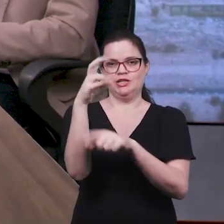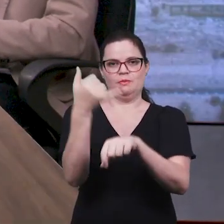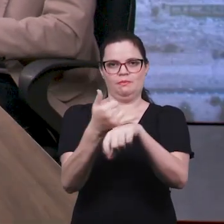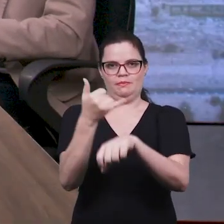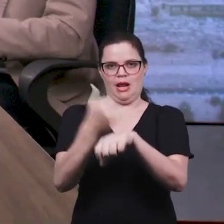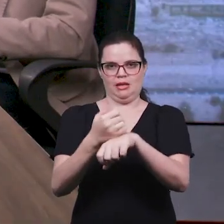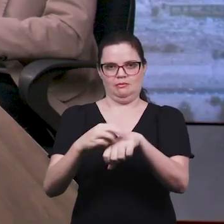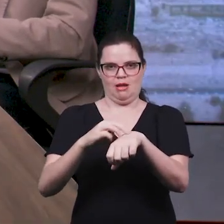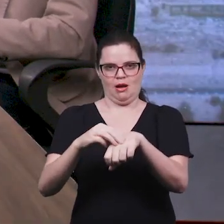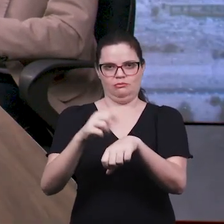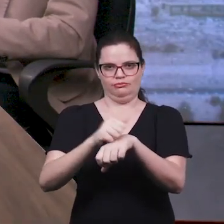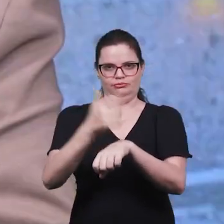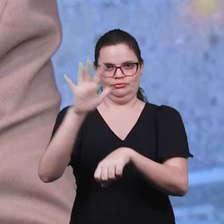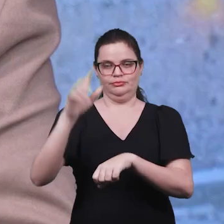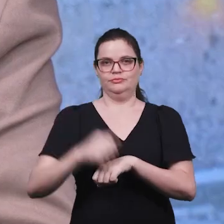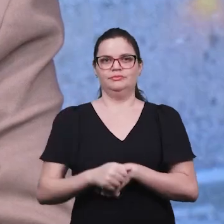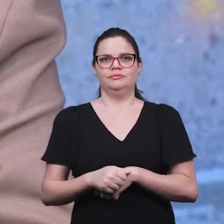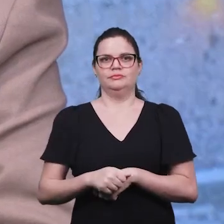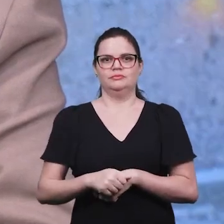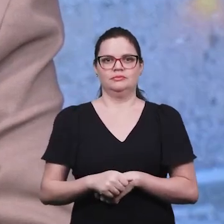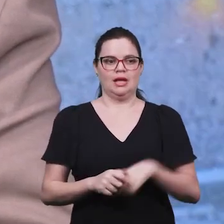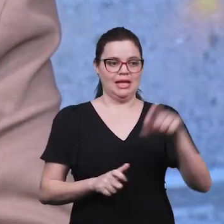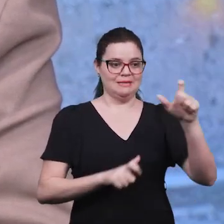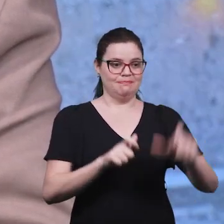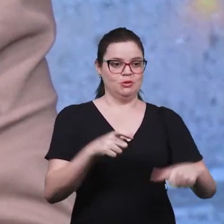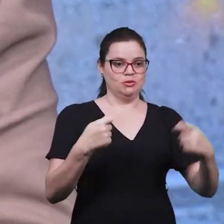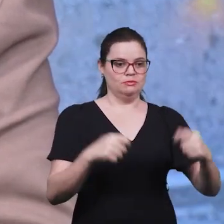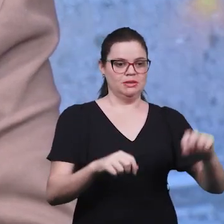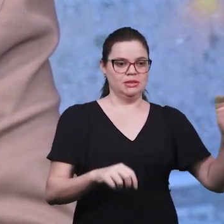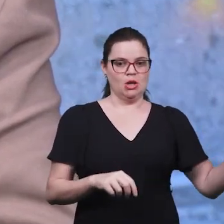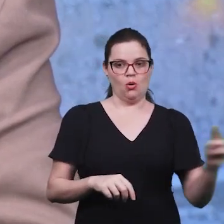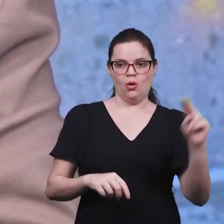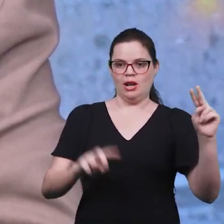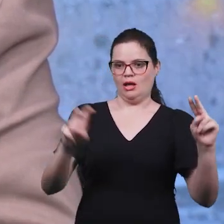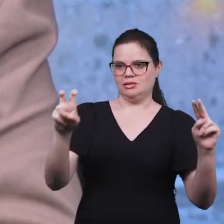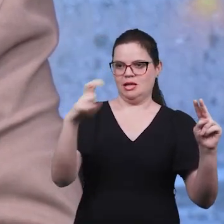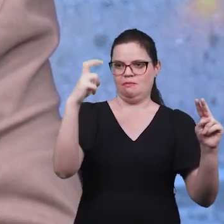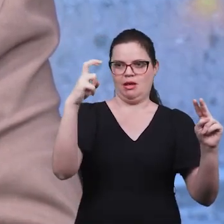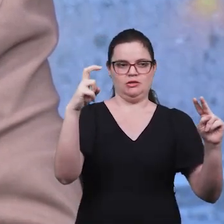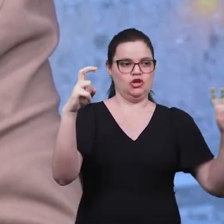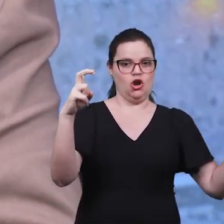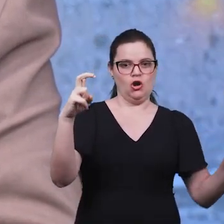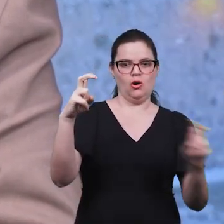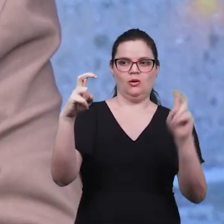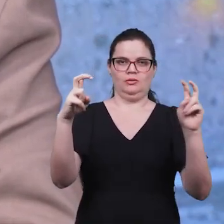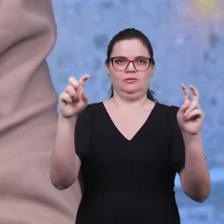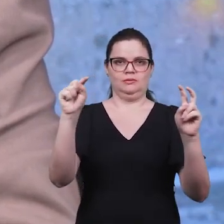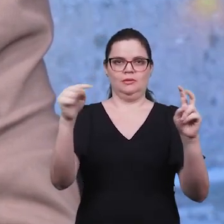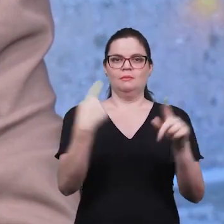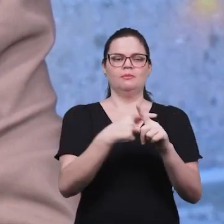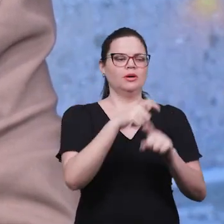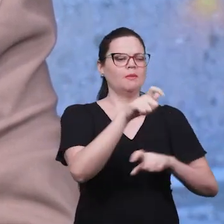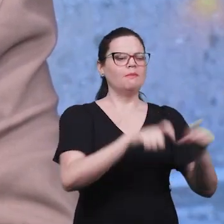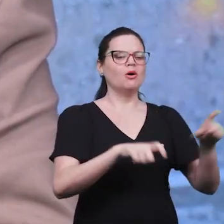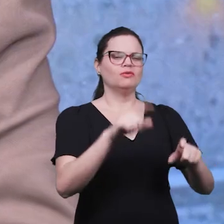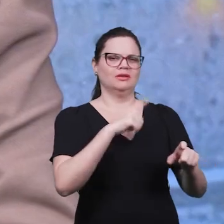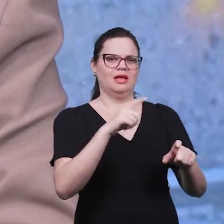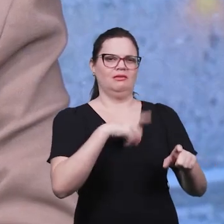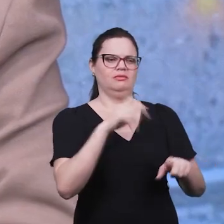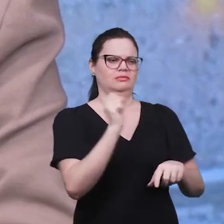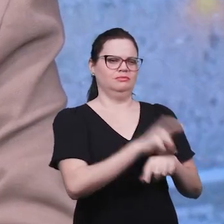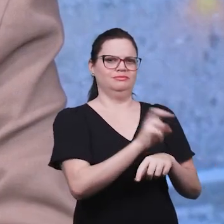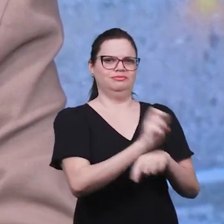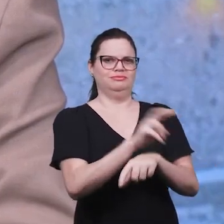Era preciso olhar para a serpente para ser curado, né? povo foi acometido, né? O Senhor